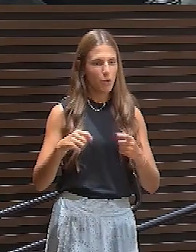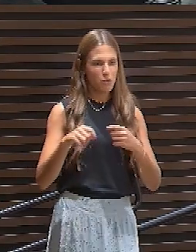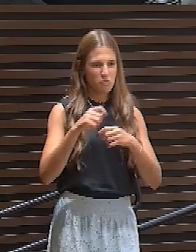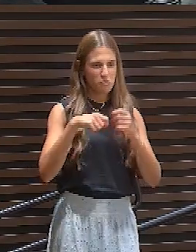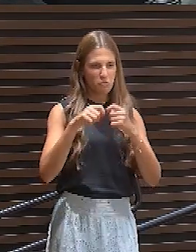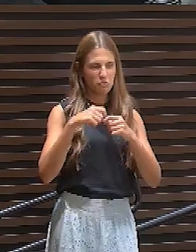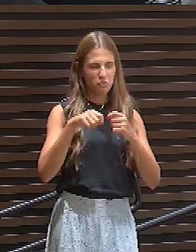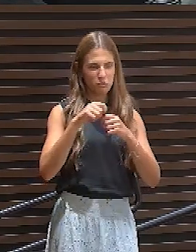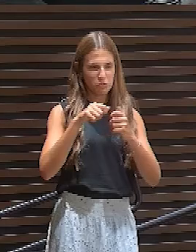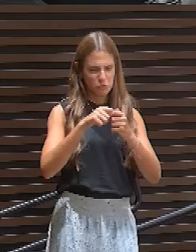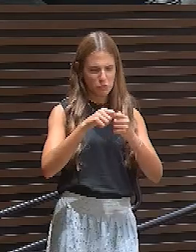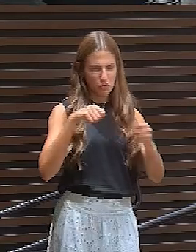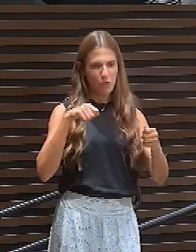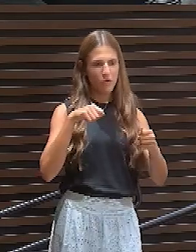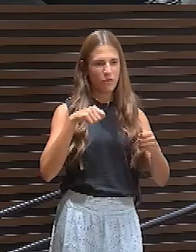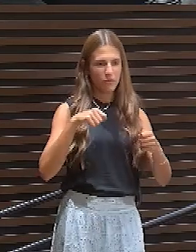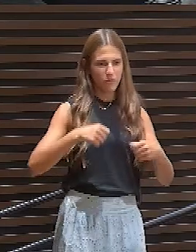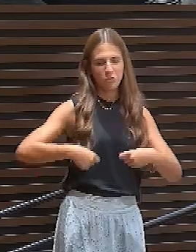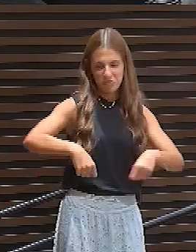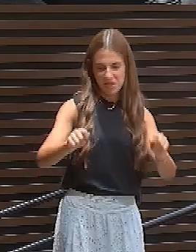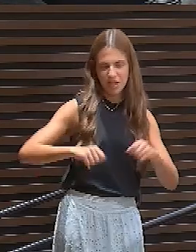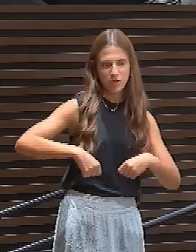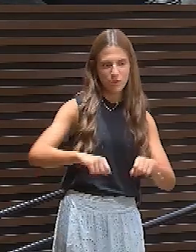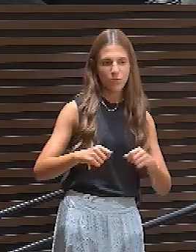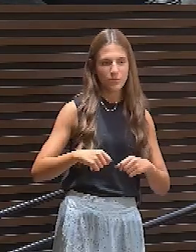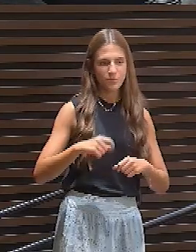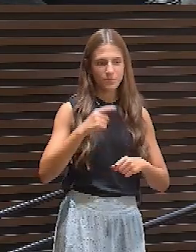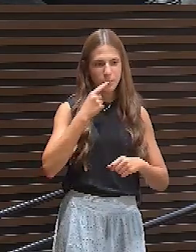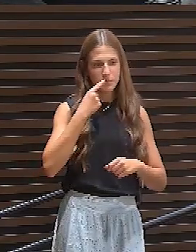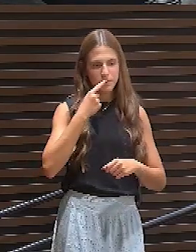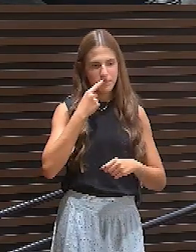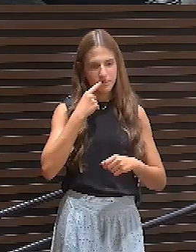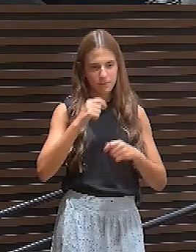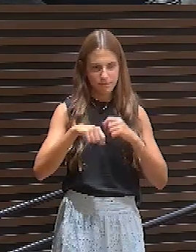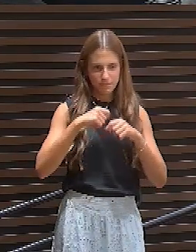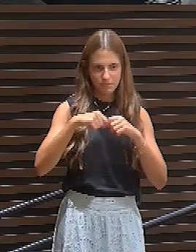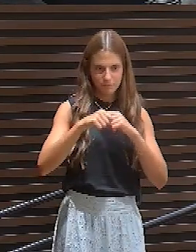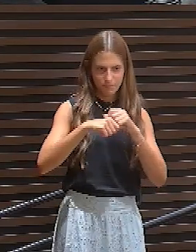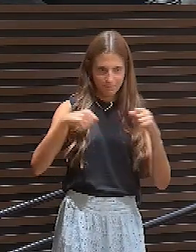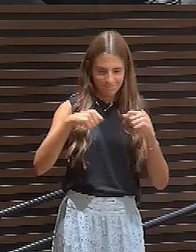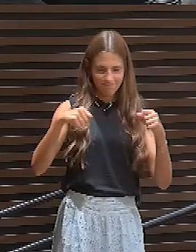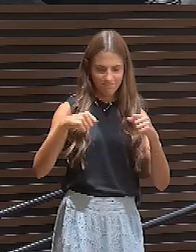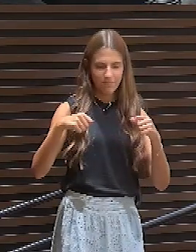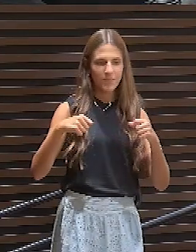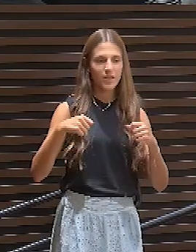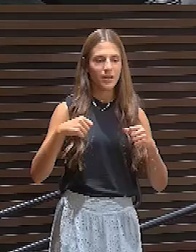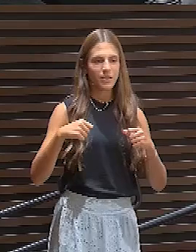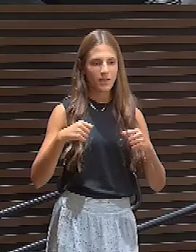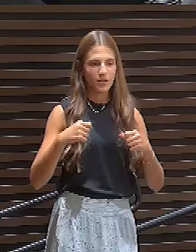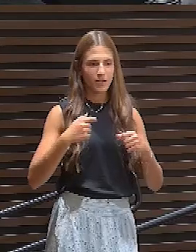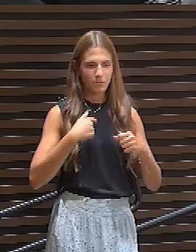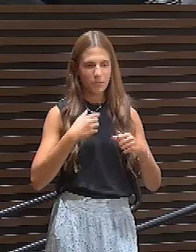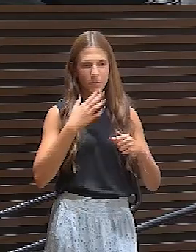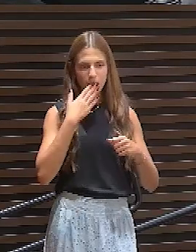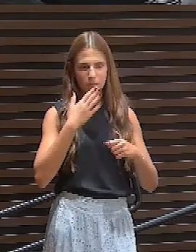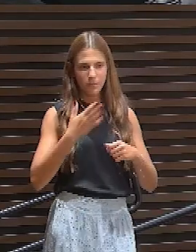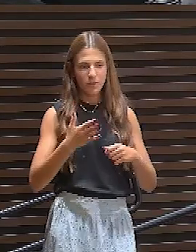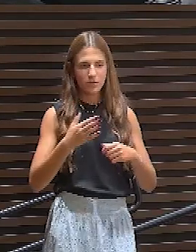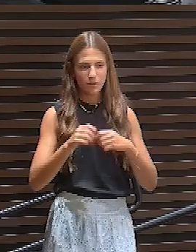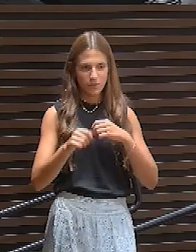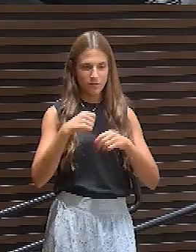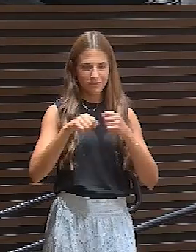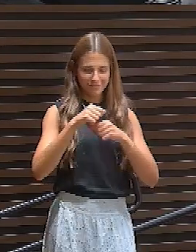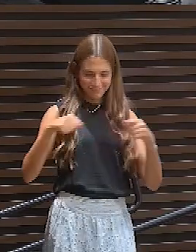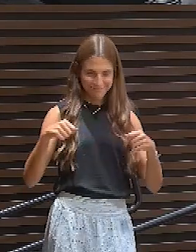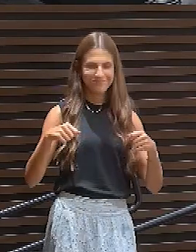À noite, quando ele chegava, ele ia ao pé da minha cama e ele orava por